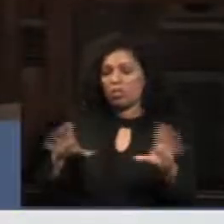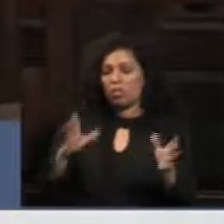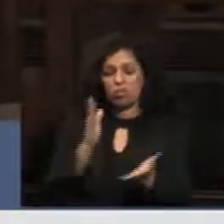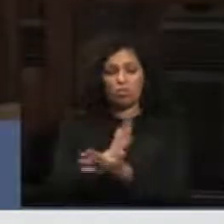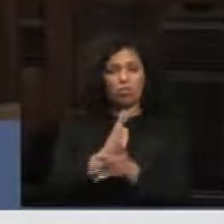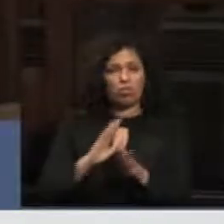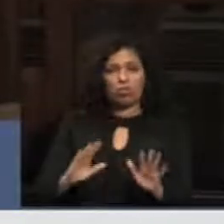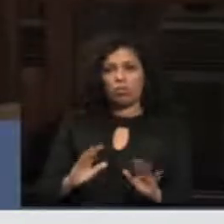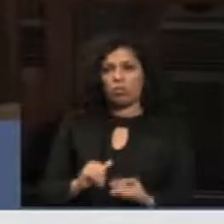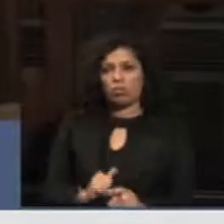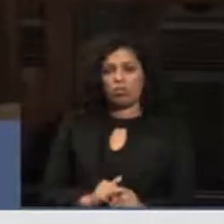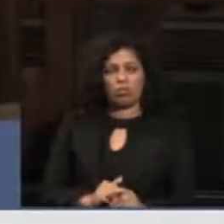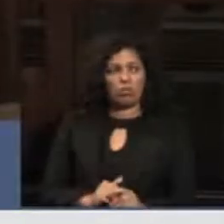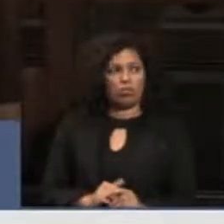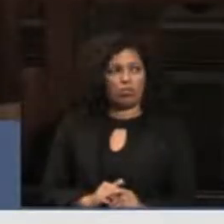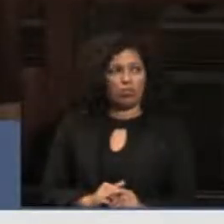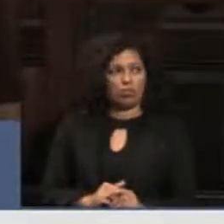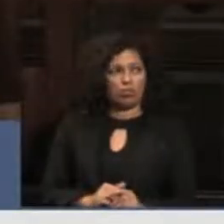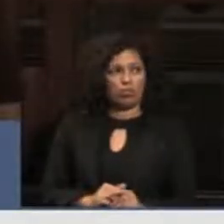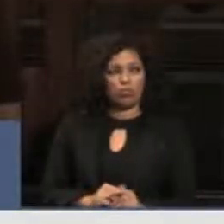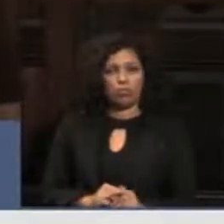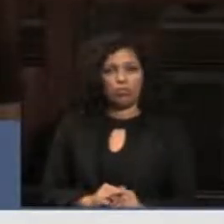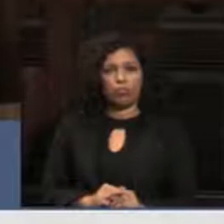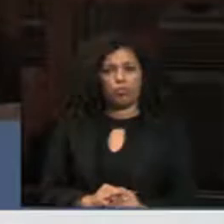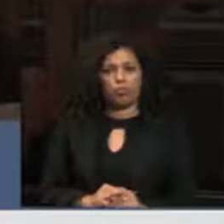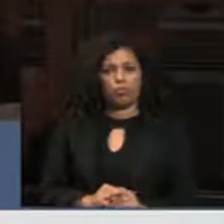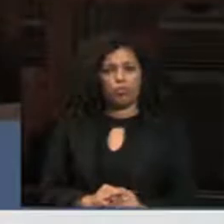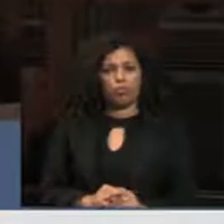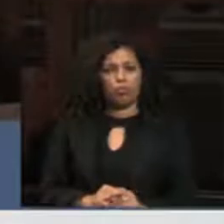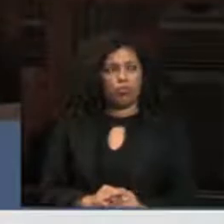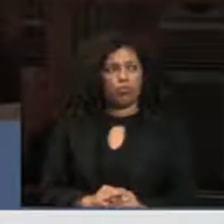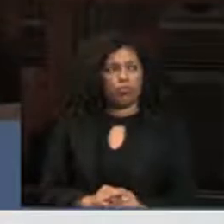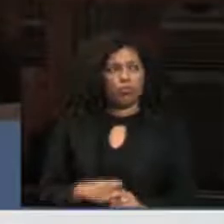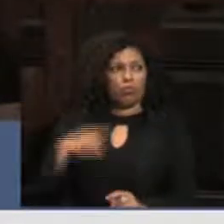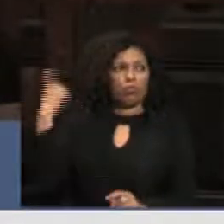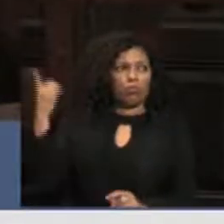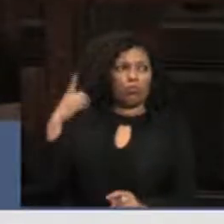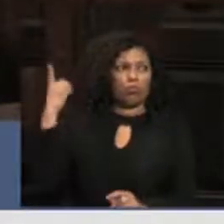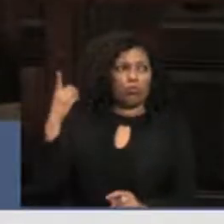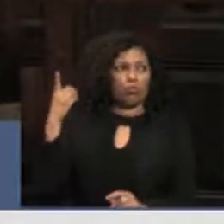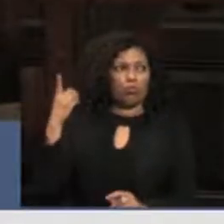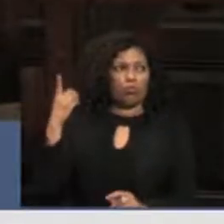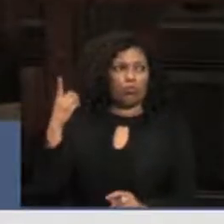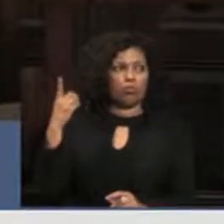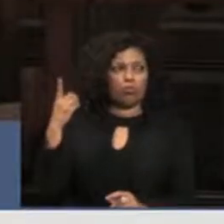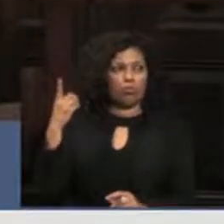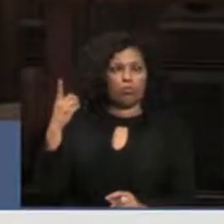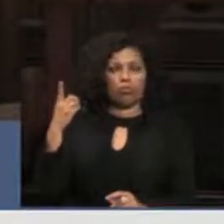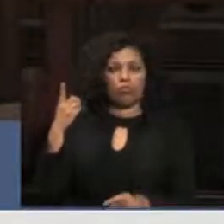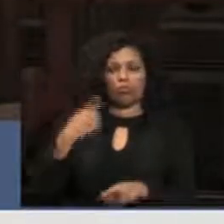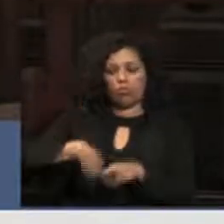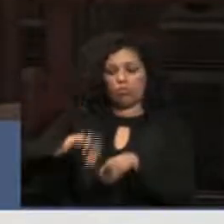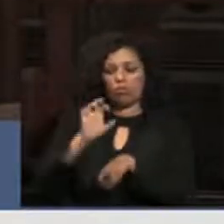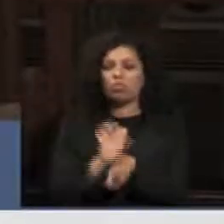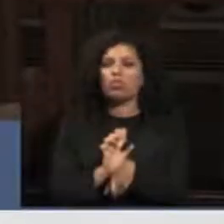democrática e saudável que a gente possa construir. O deputado estadual